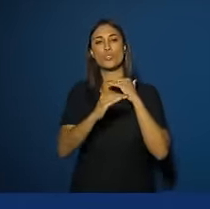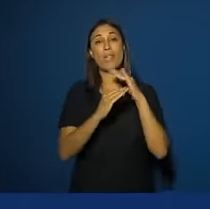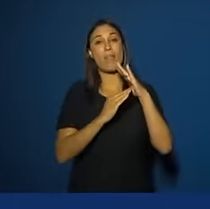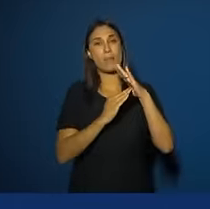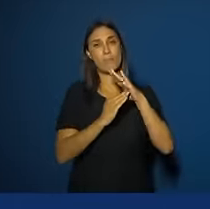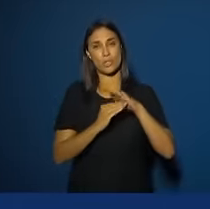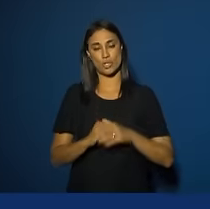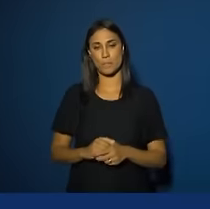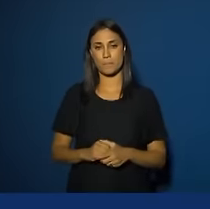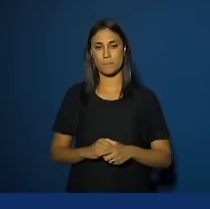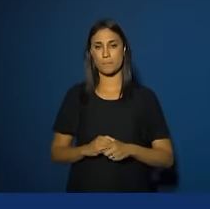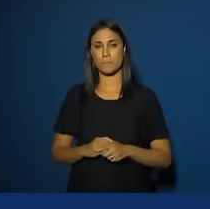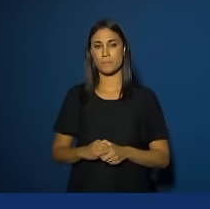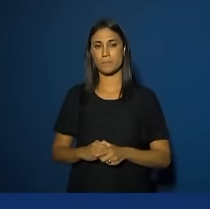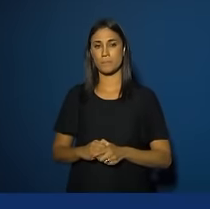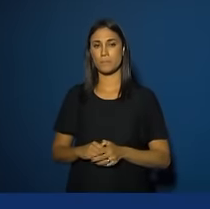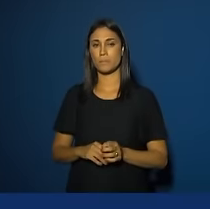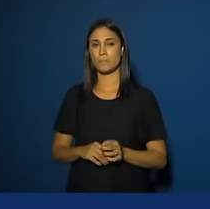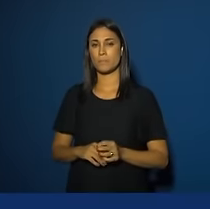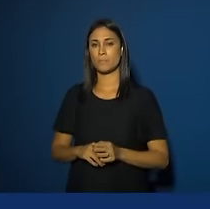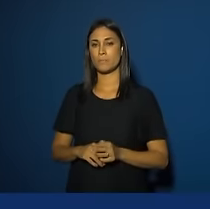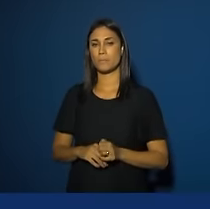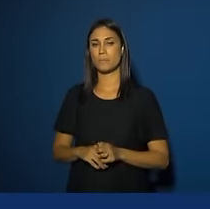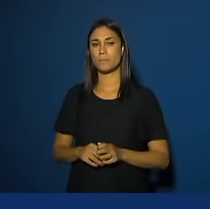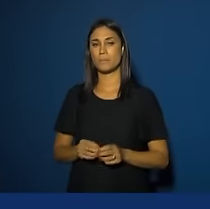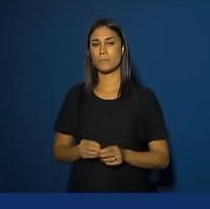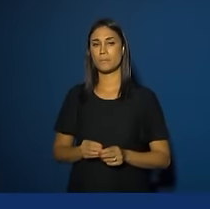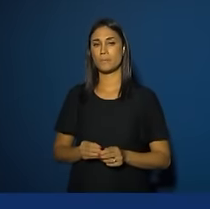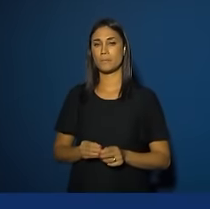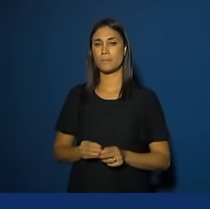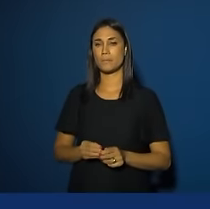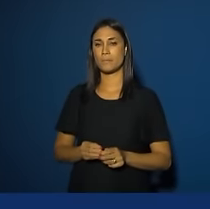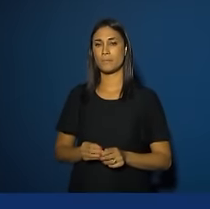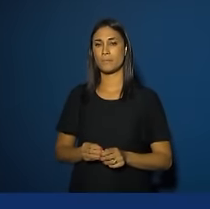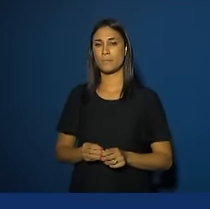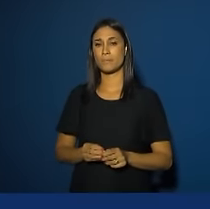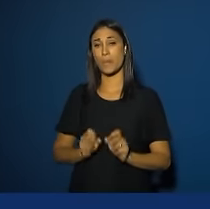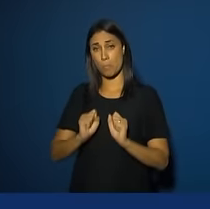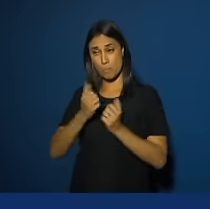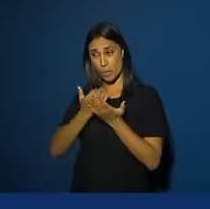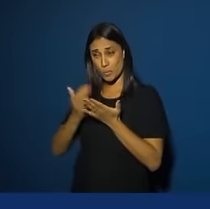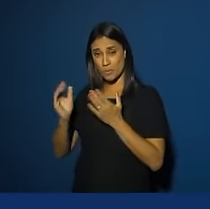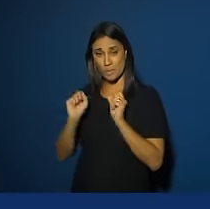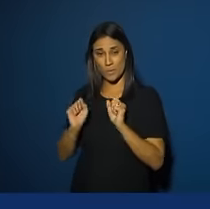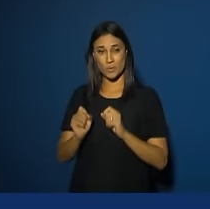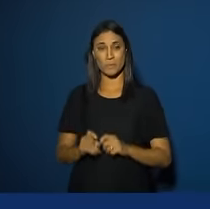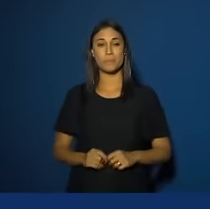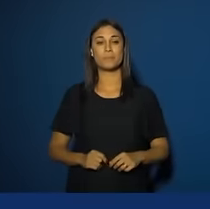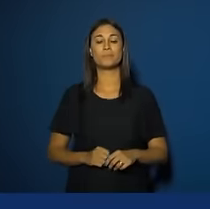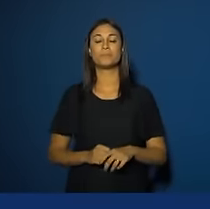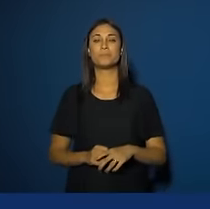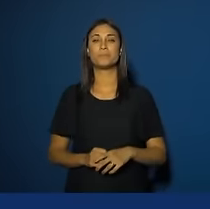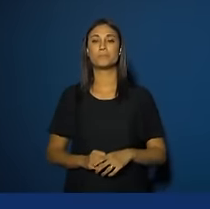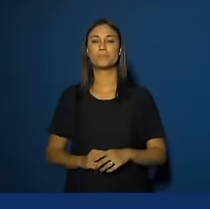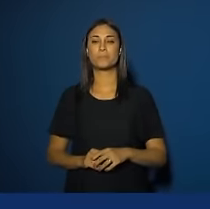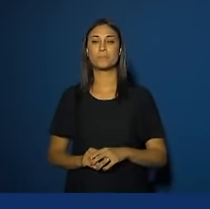restritivo? Thiago, Loio, por favor. Posso começar? Pode. Então, vamos lá. Eu acho que